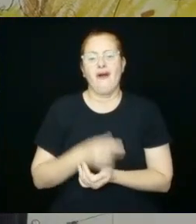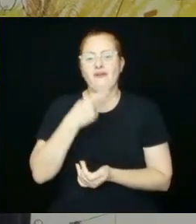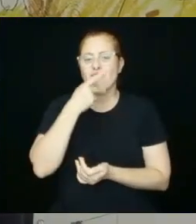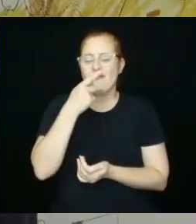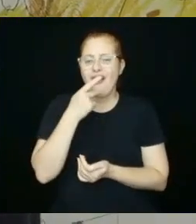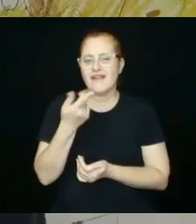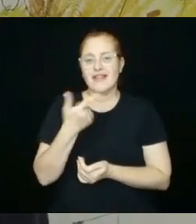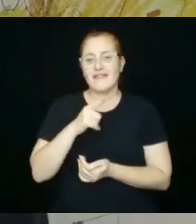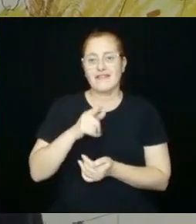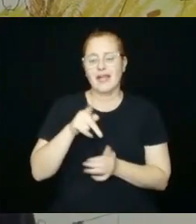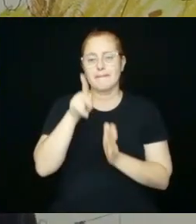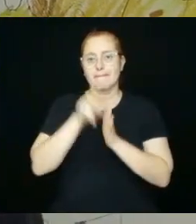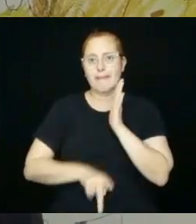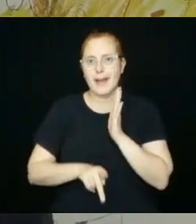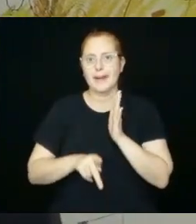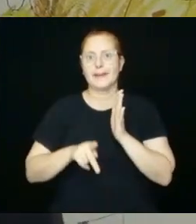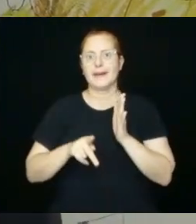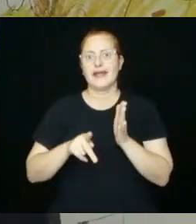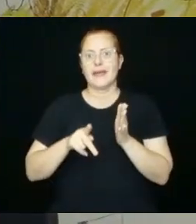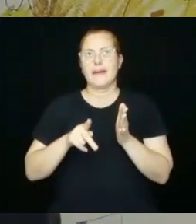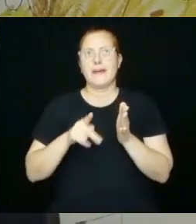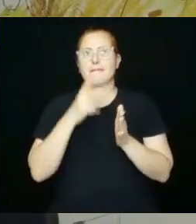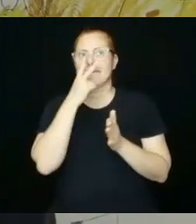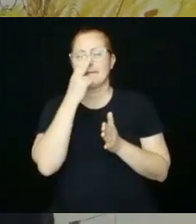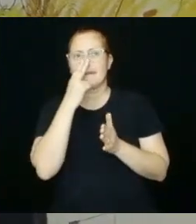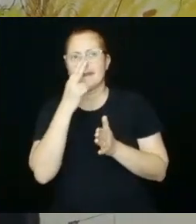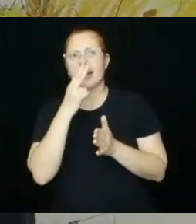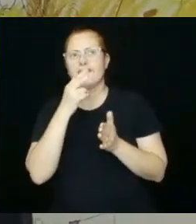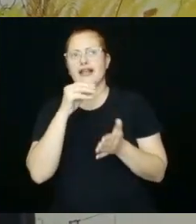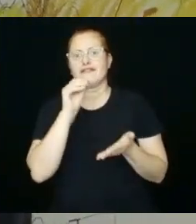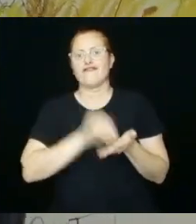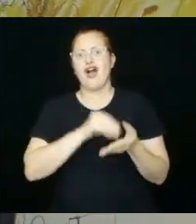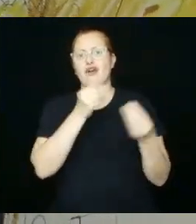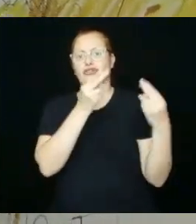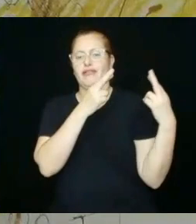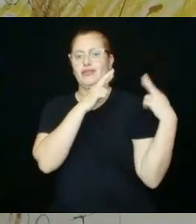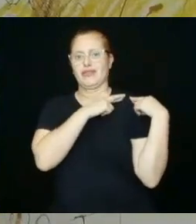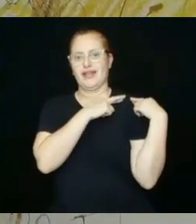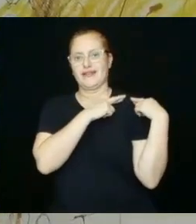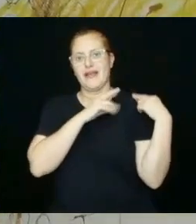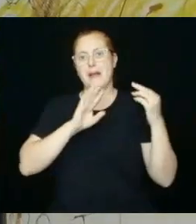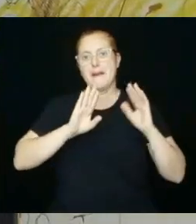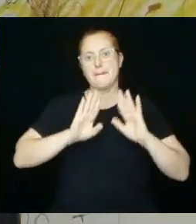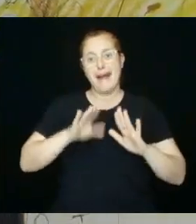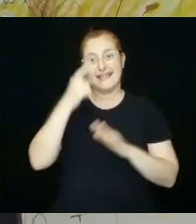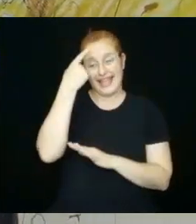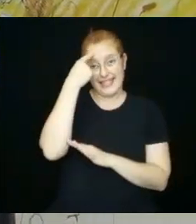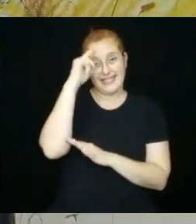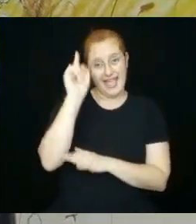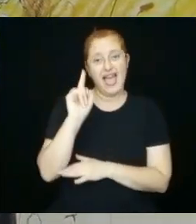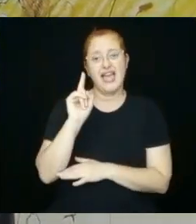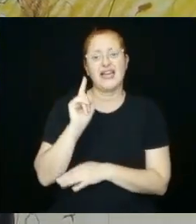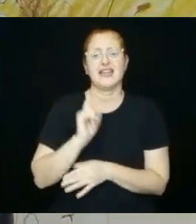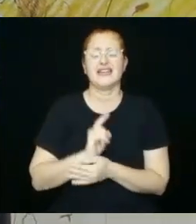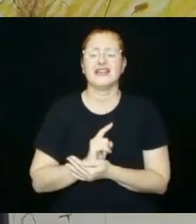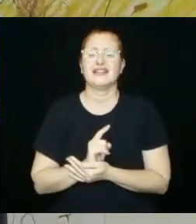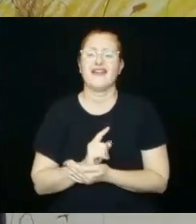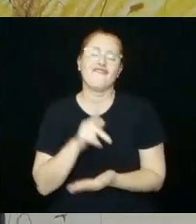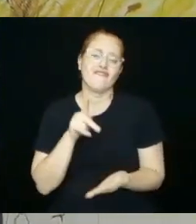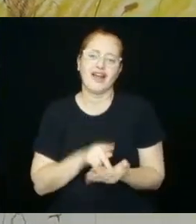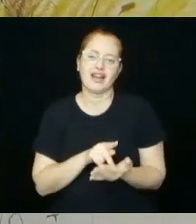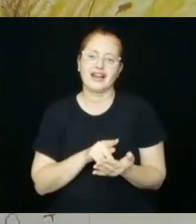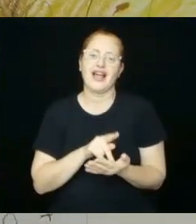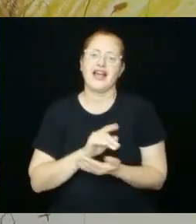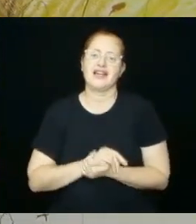tu diz que não tem um plano, parece responsabilidade, tipo, tu não vês nenhum plano para isso. Mas a ideia era